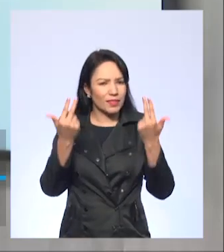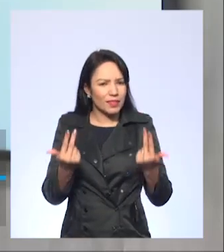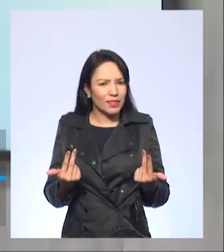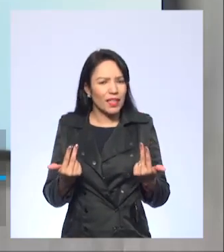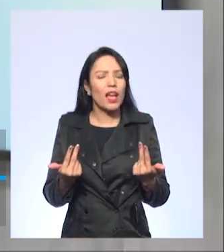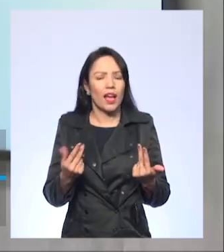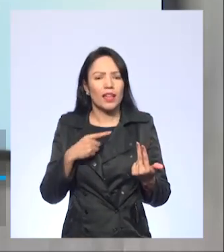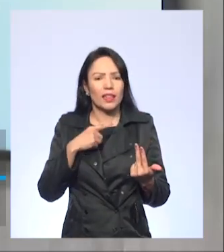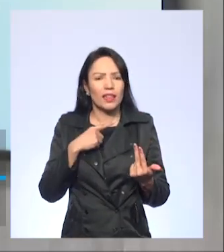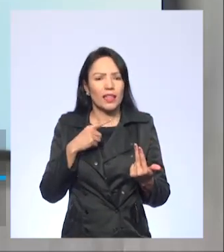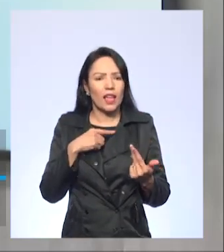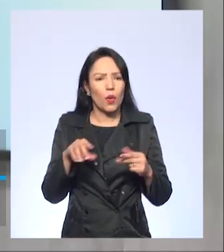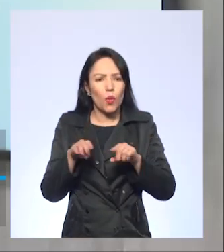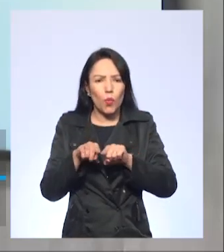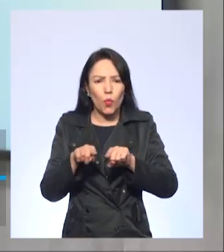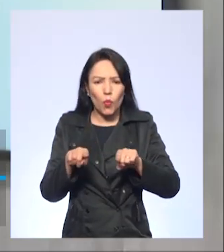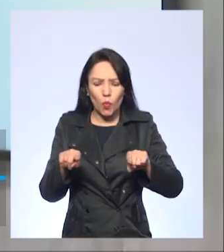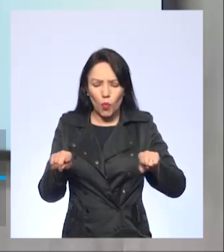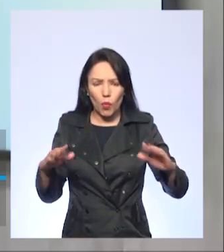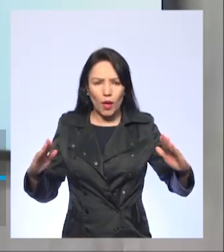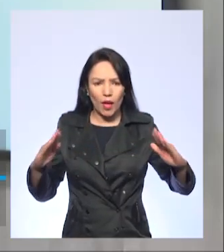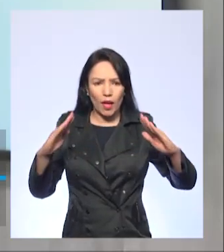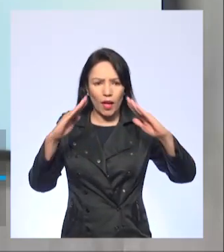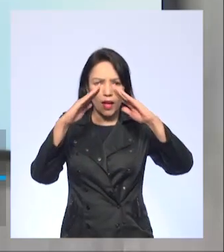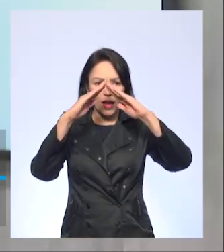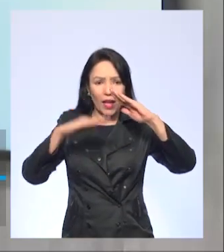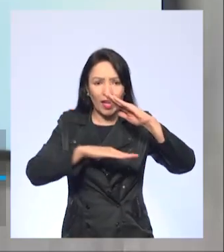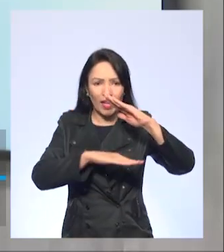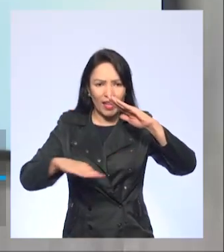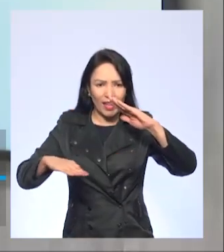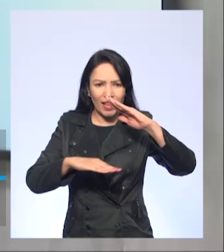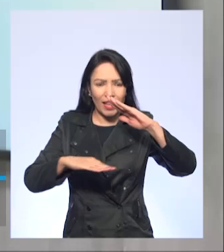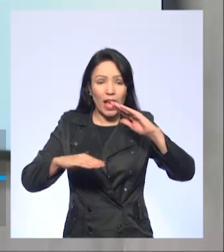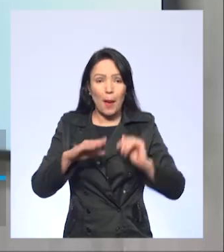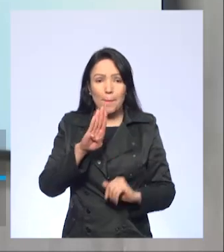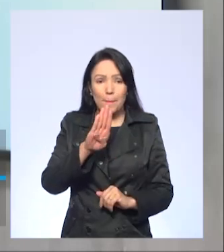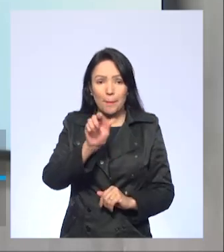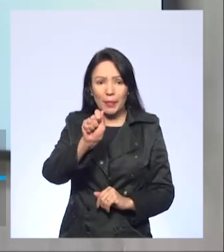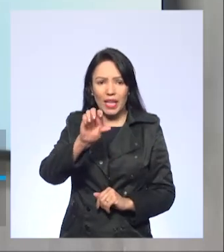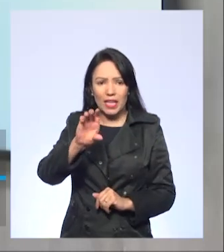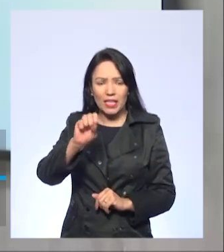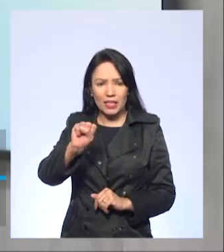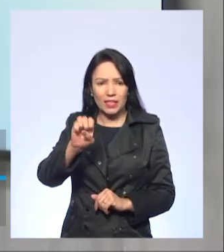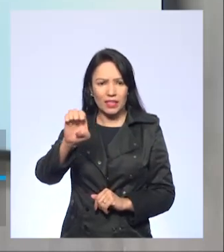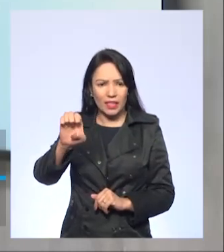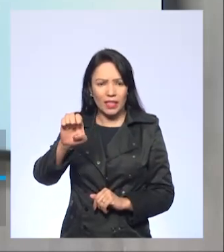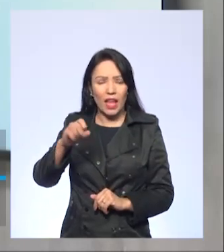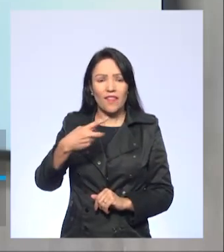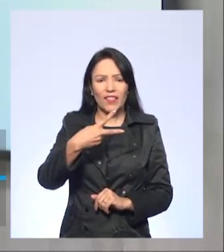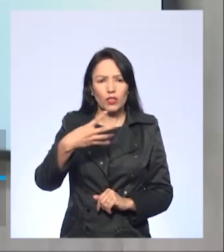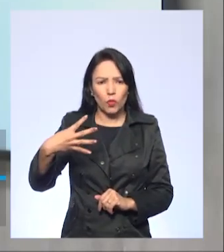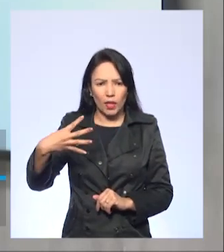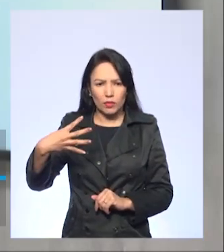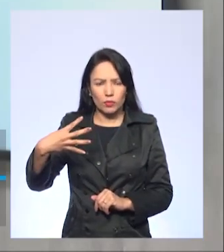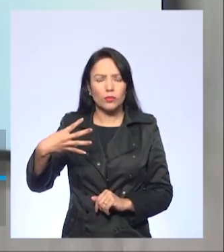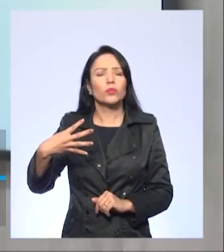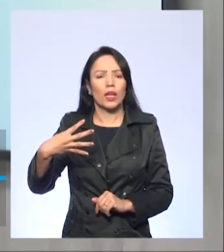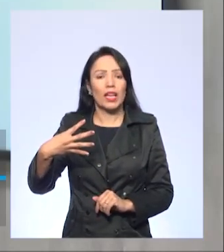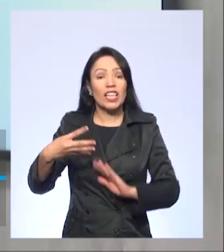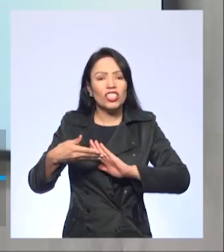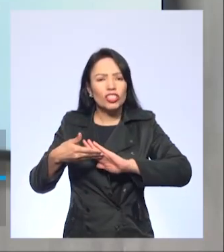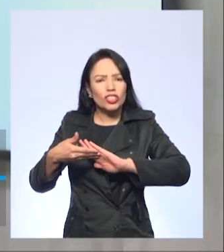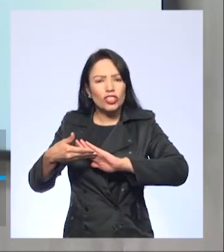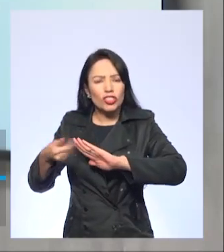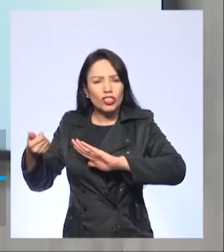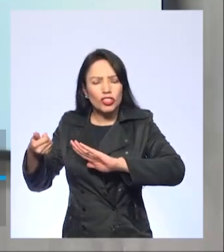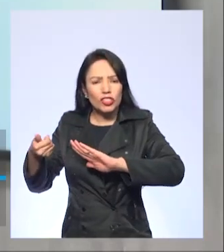uma base do triangulão que era o cateto horizontal, beleza? Que era 24. Se eu tirasse o